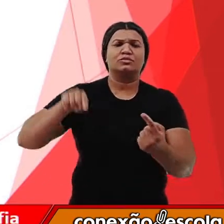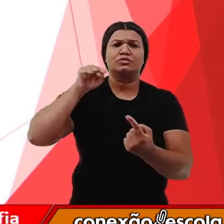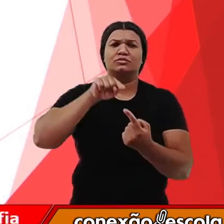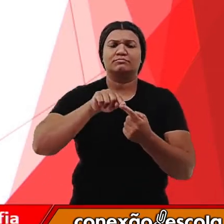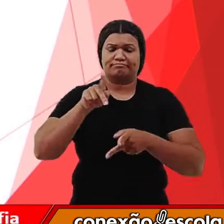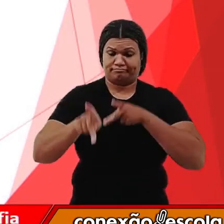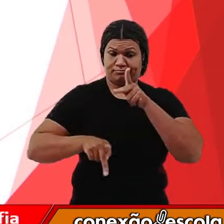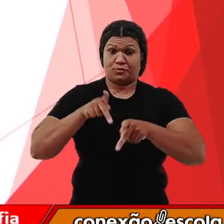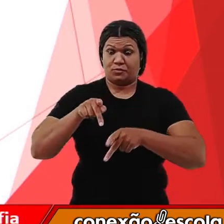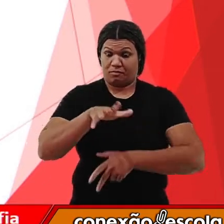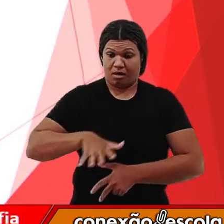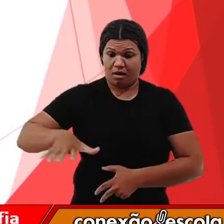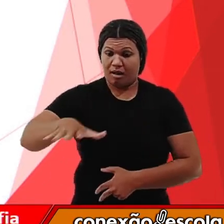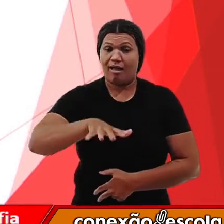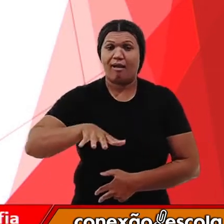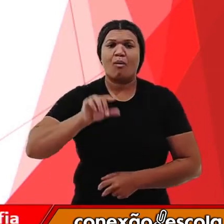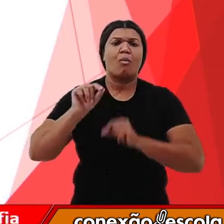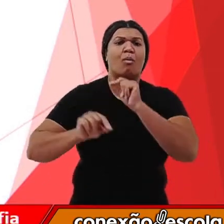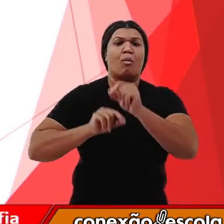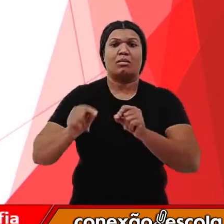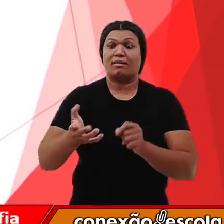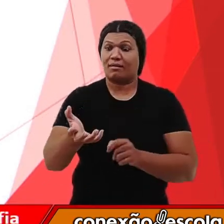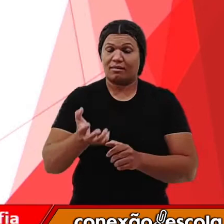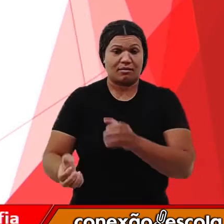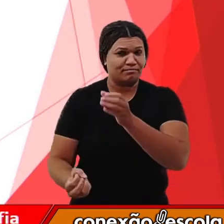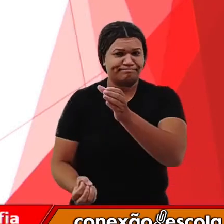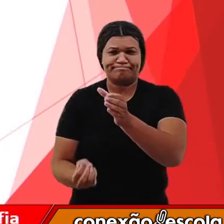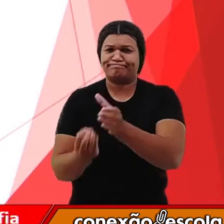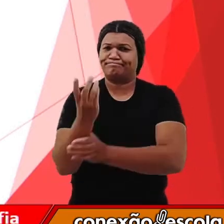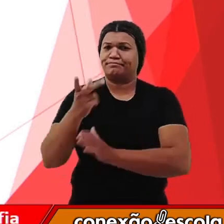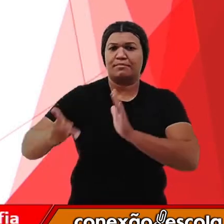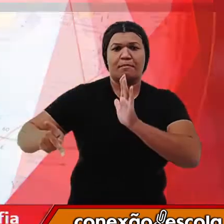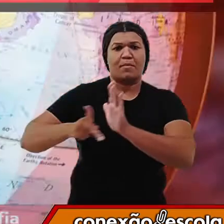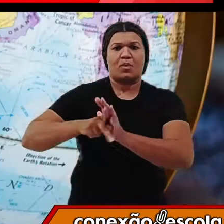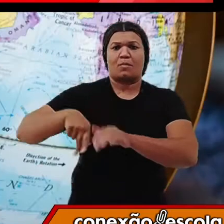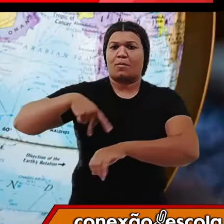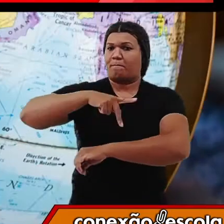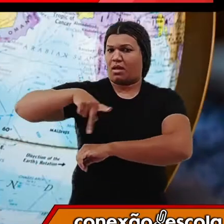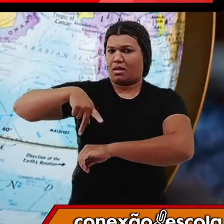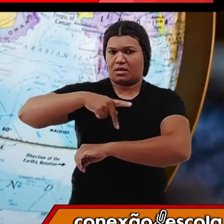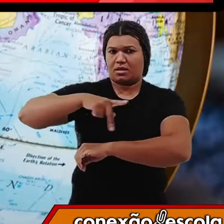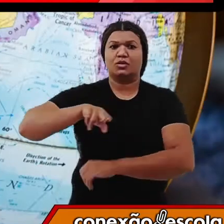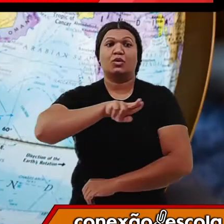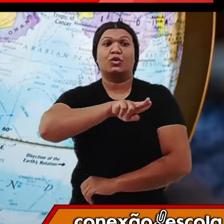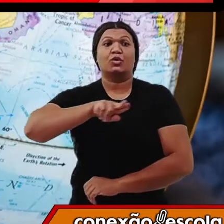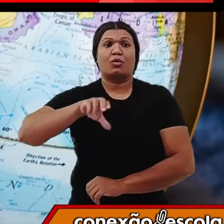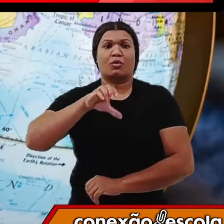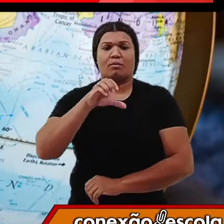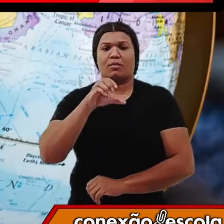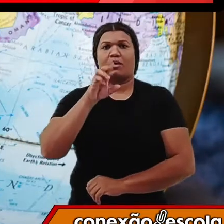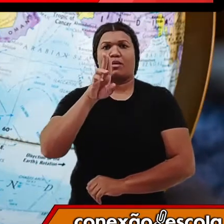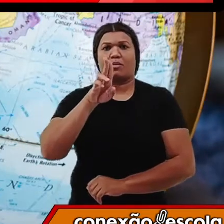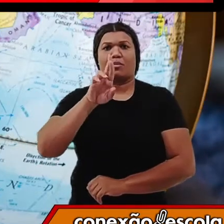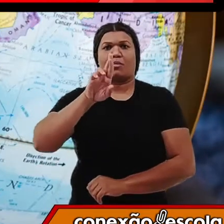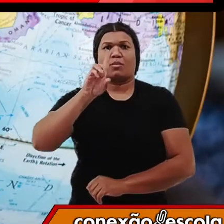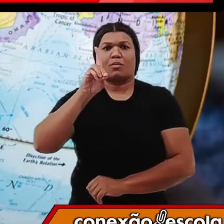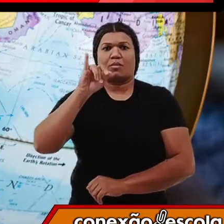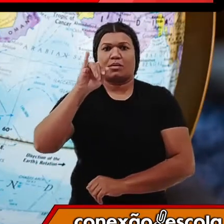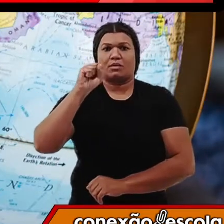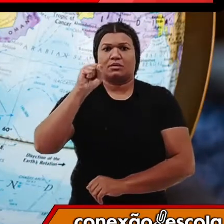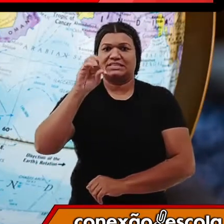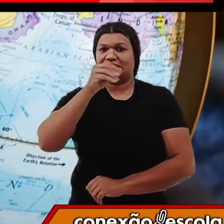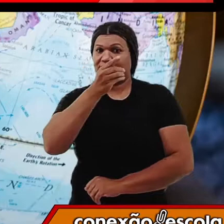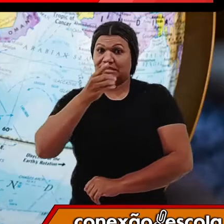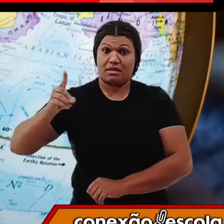é fundar o seu próprio país, que vai se chamar Kurdistão. Para isso,